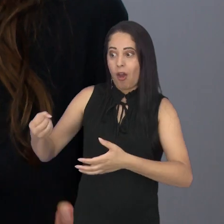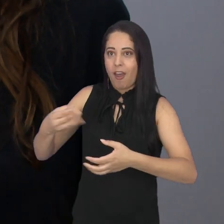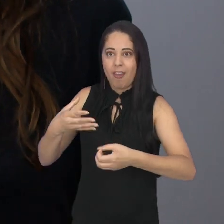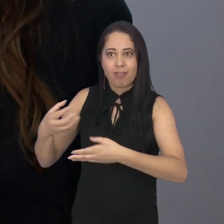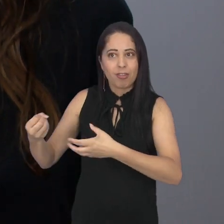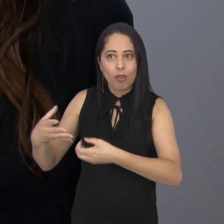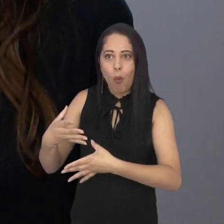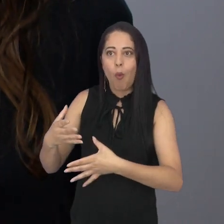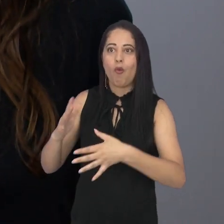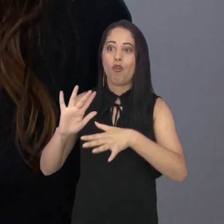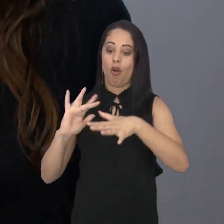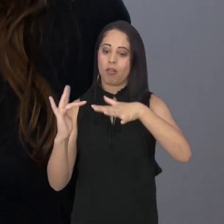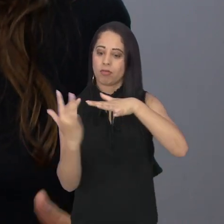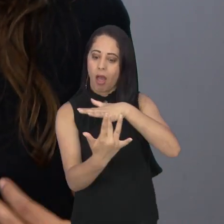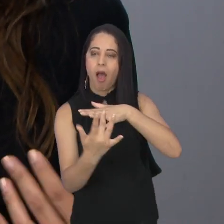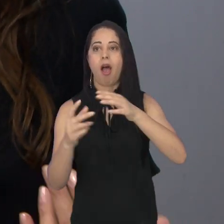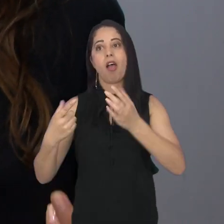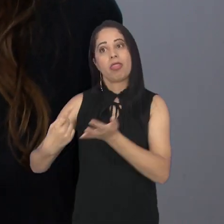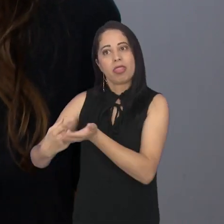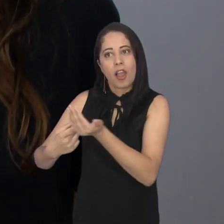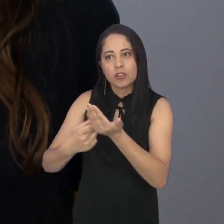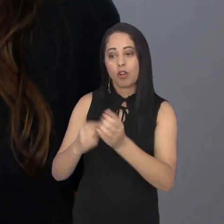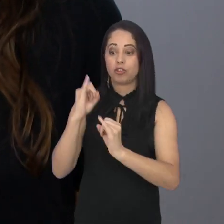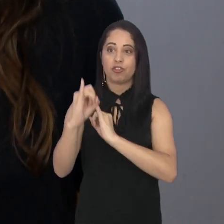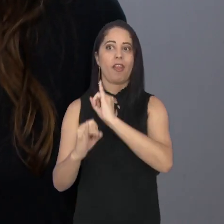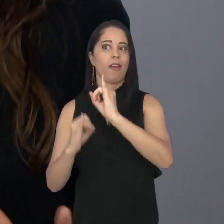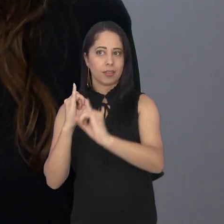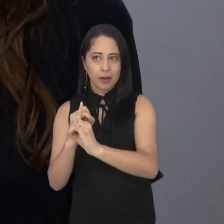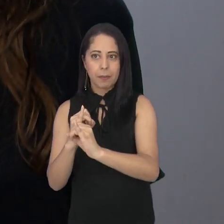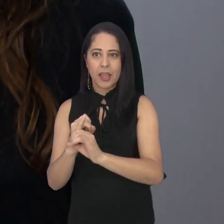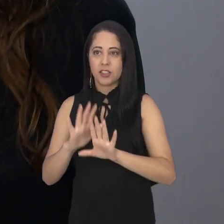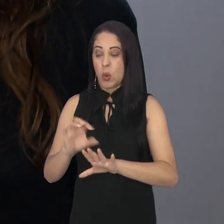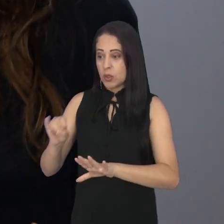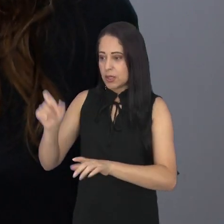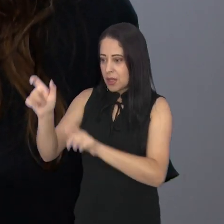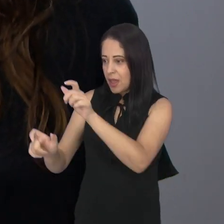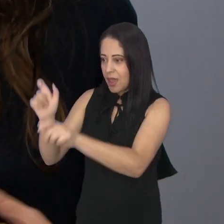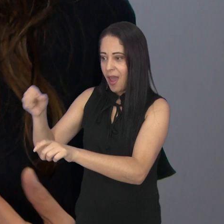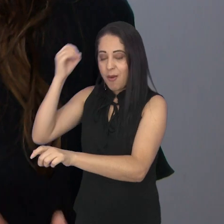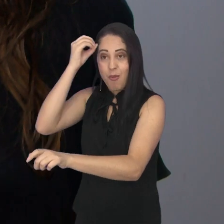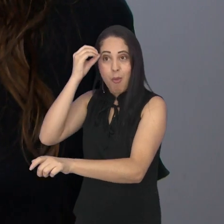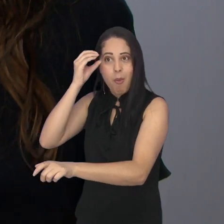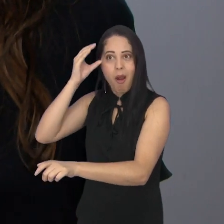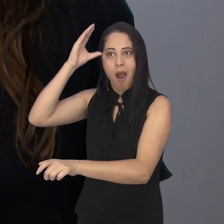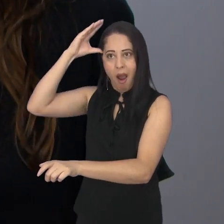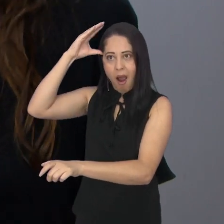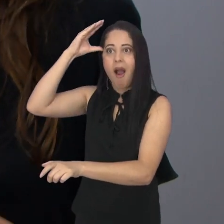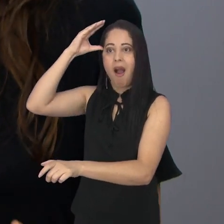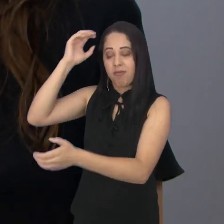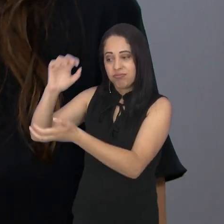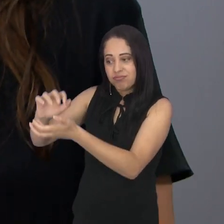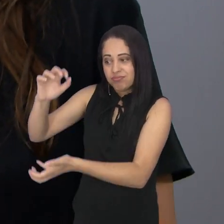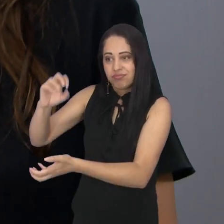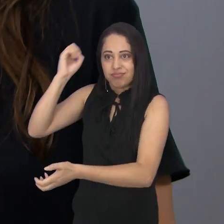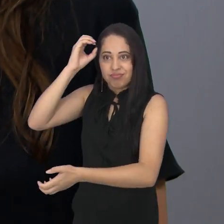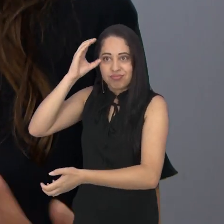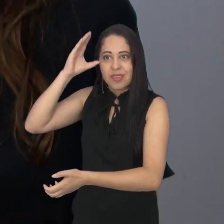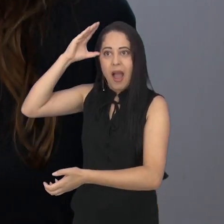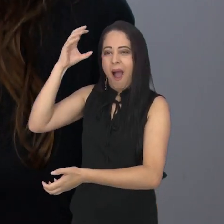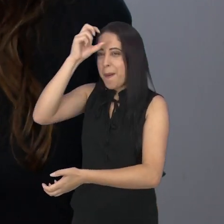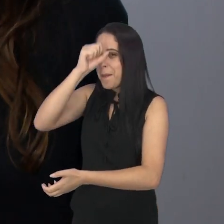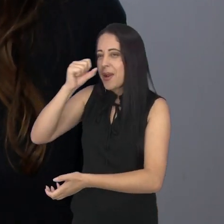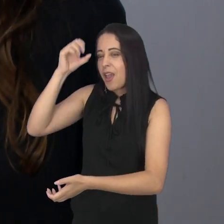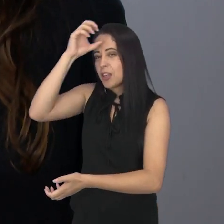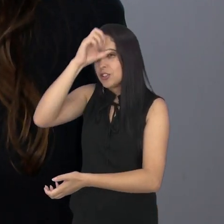dia, tudo tem a ver com rede social, com tecnologia, com internet. Então, cada vez mais, na medida em que os idosos e